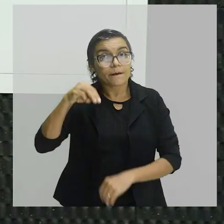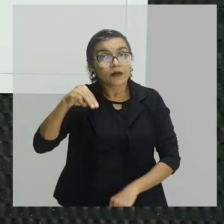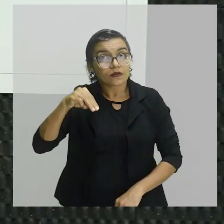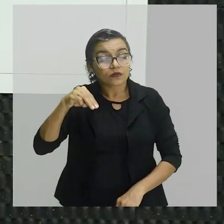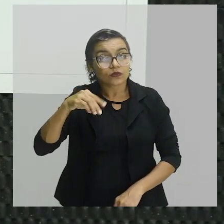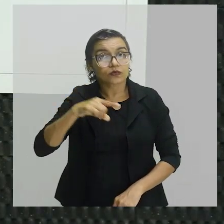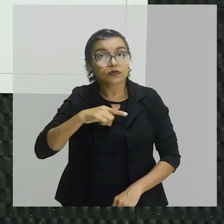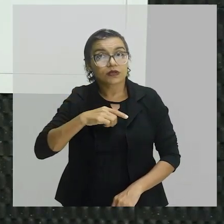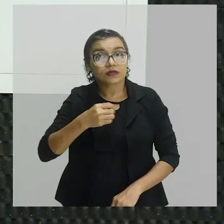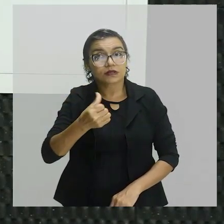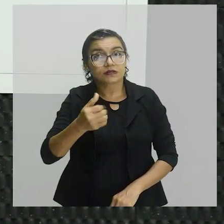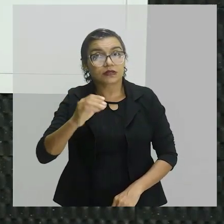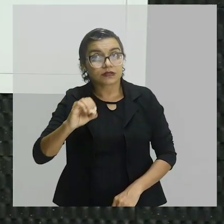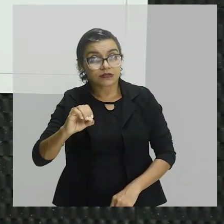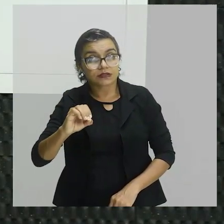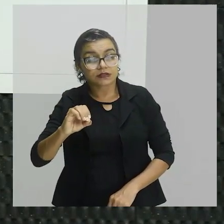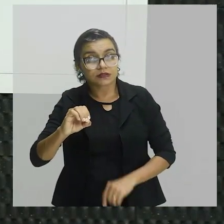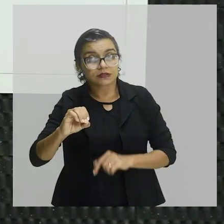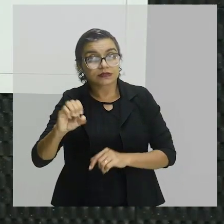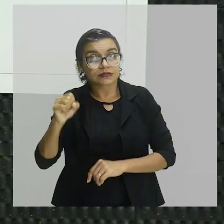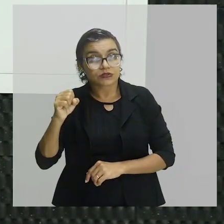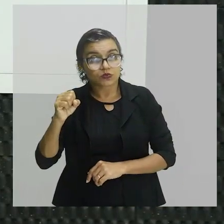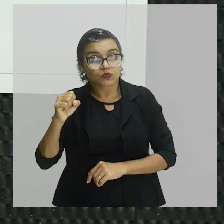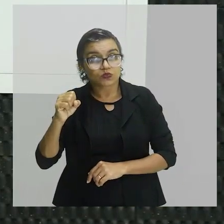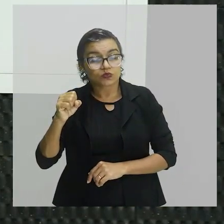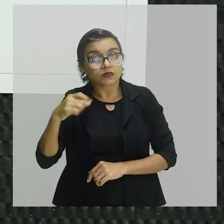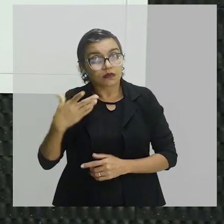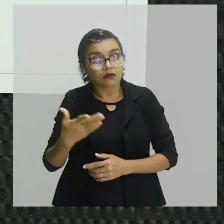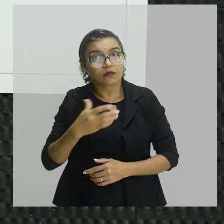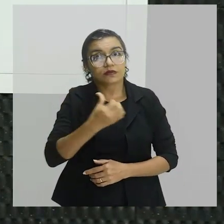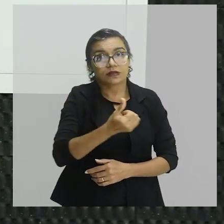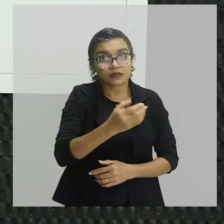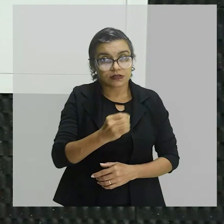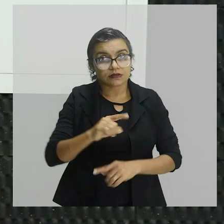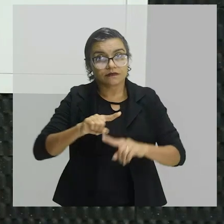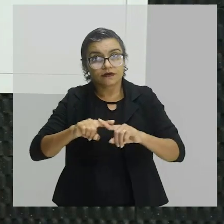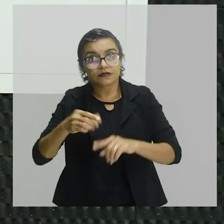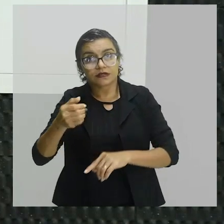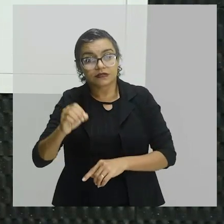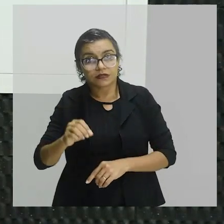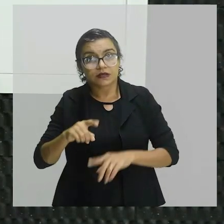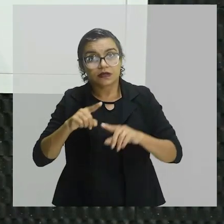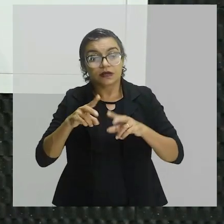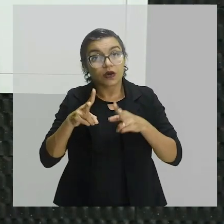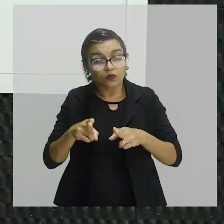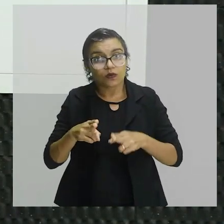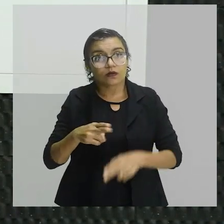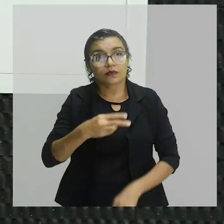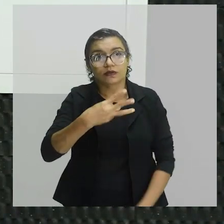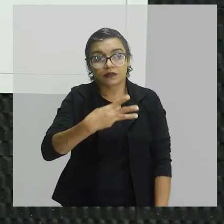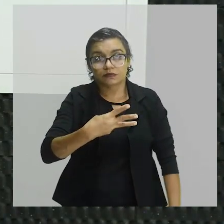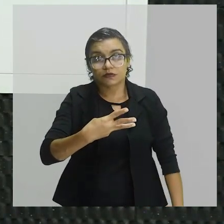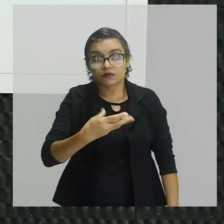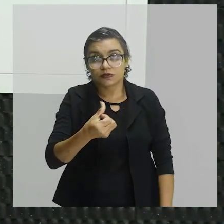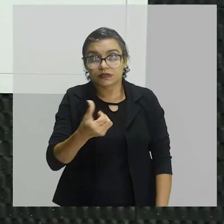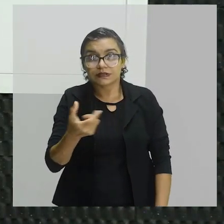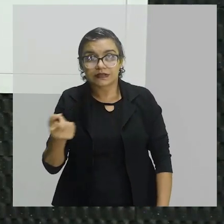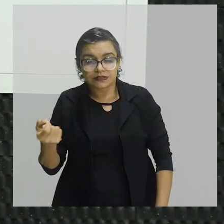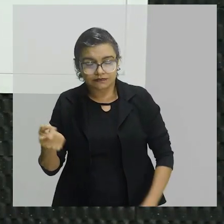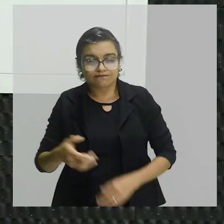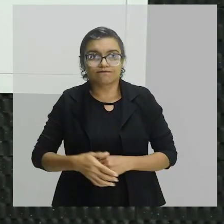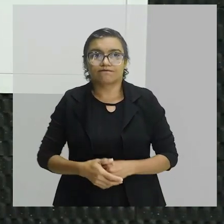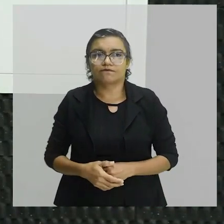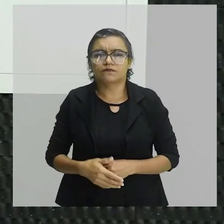então a gente multiplica 60 vezes 60, que no caso vai ser 3.600, certo? Então, quantas